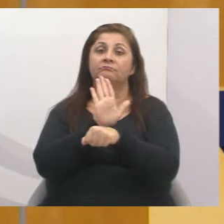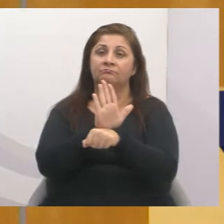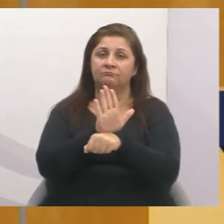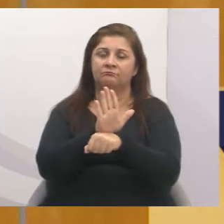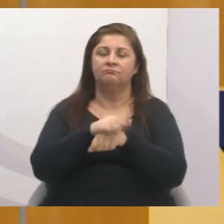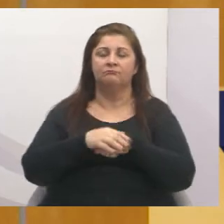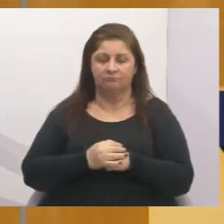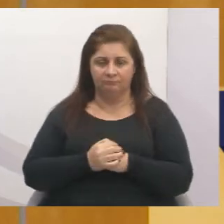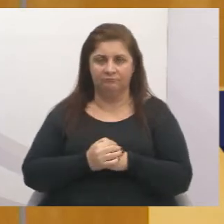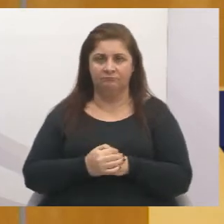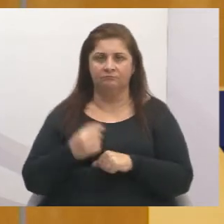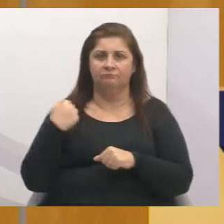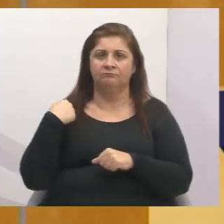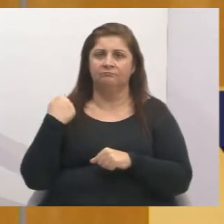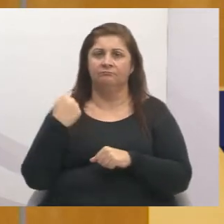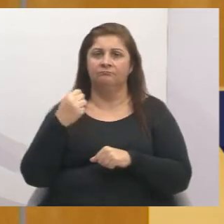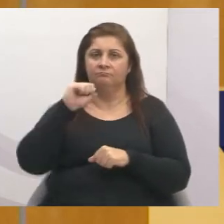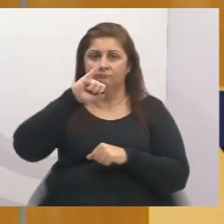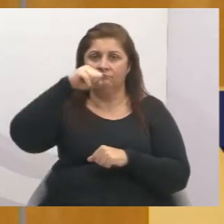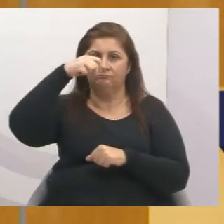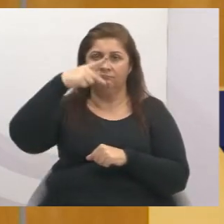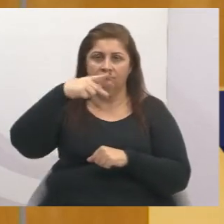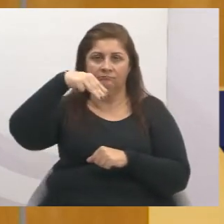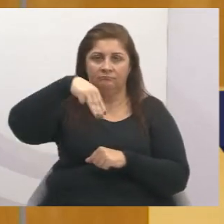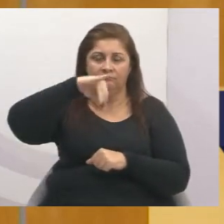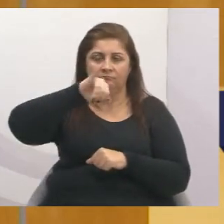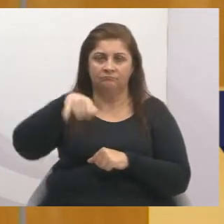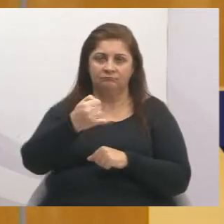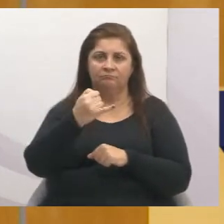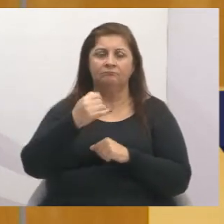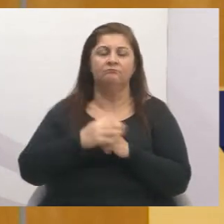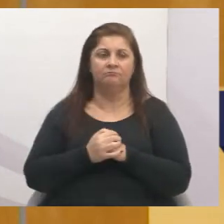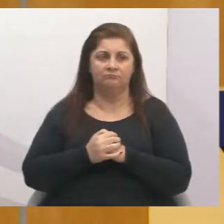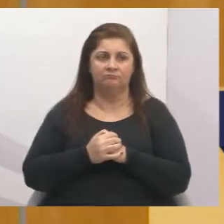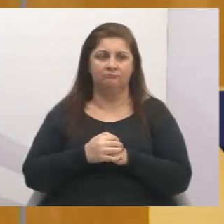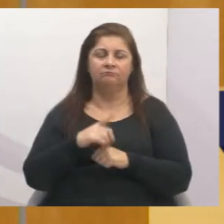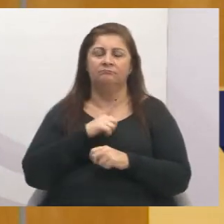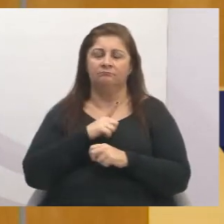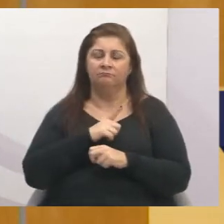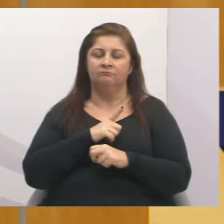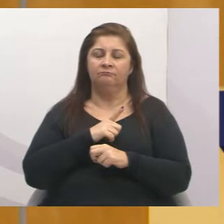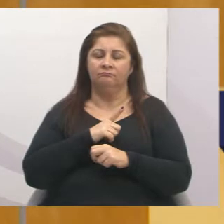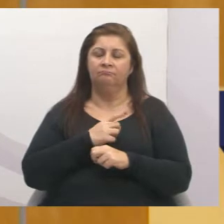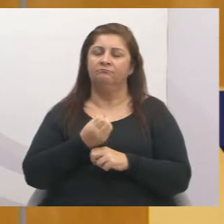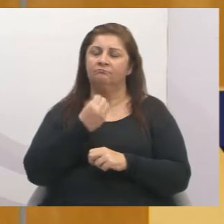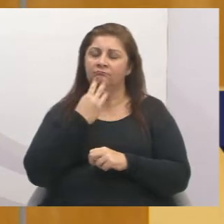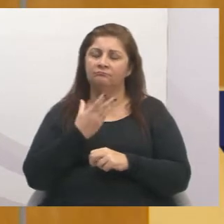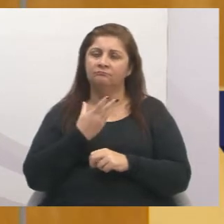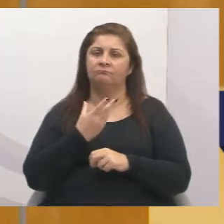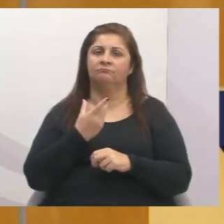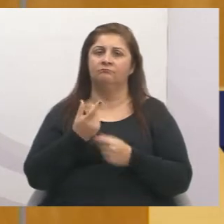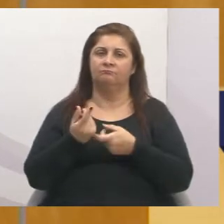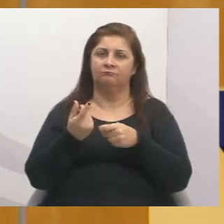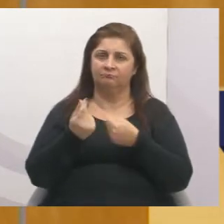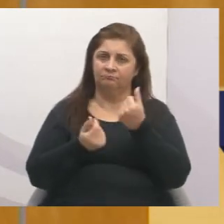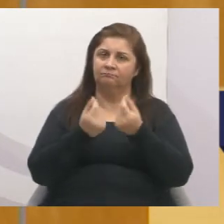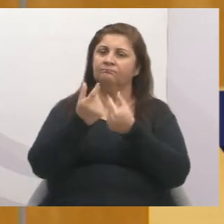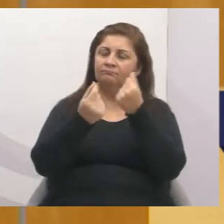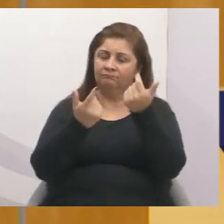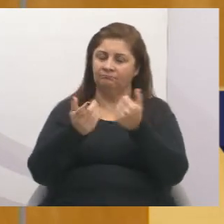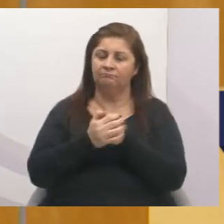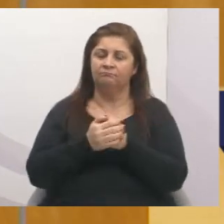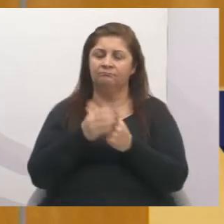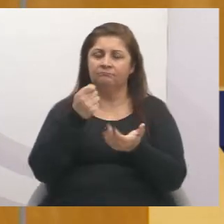para que o nosso Instituto de Previdência do município de Jacareí tenha saúde financeira e possa honrar todos os